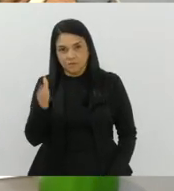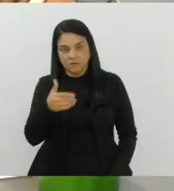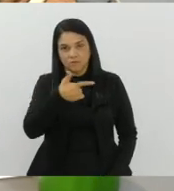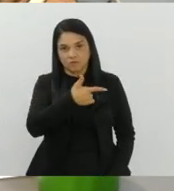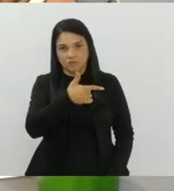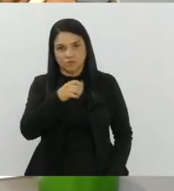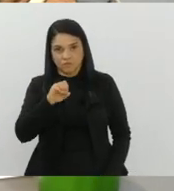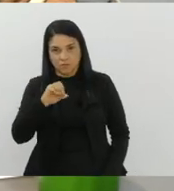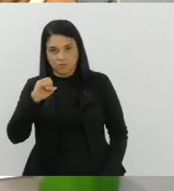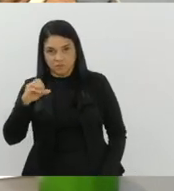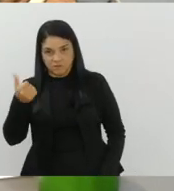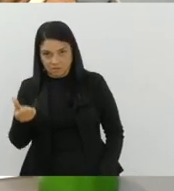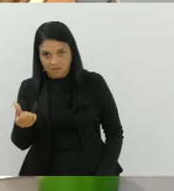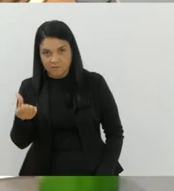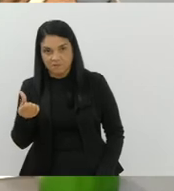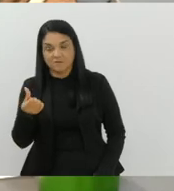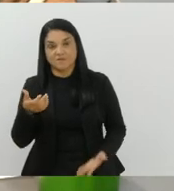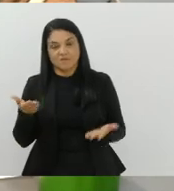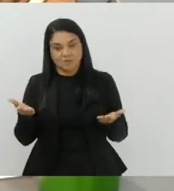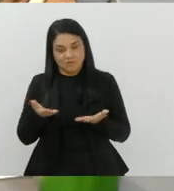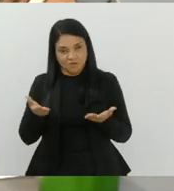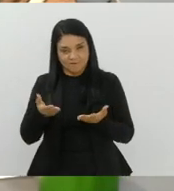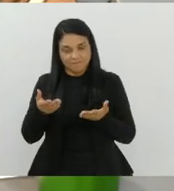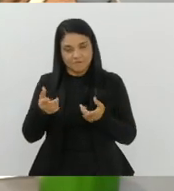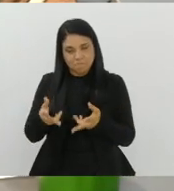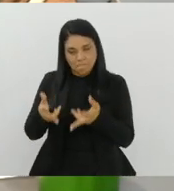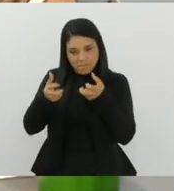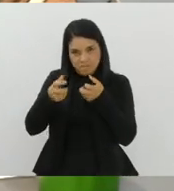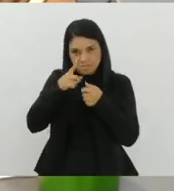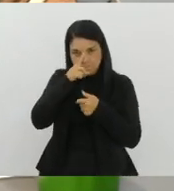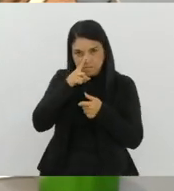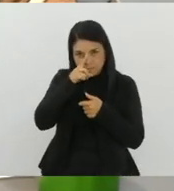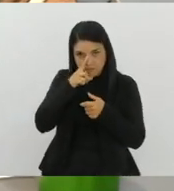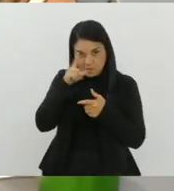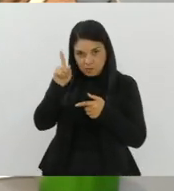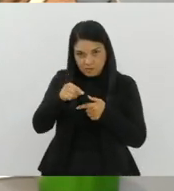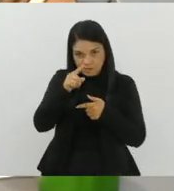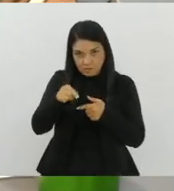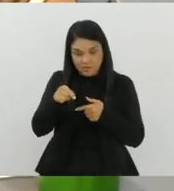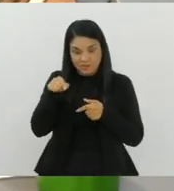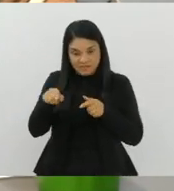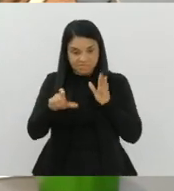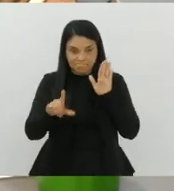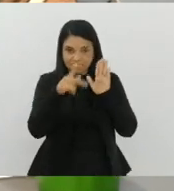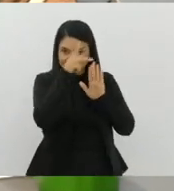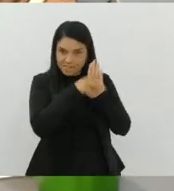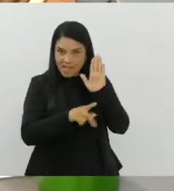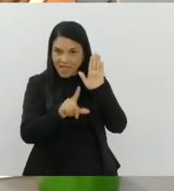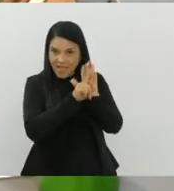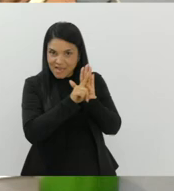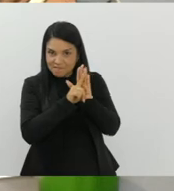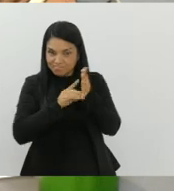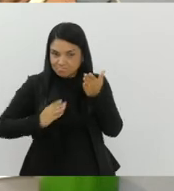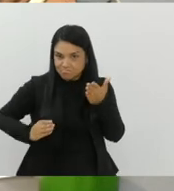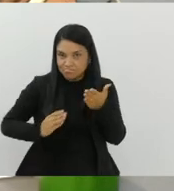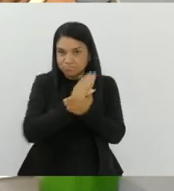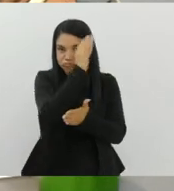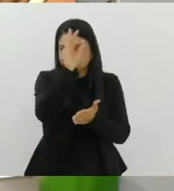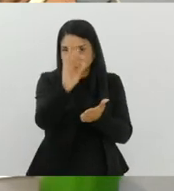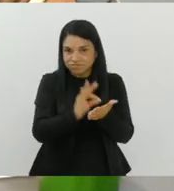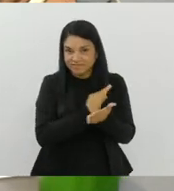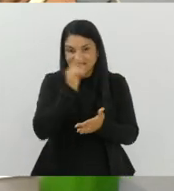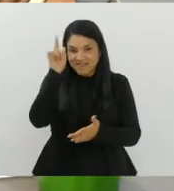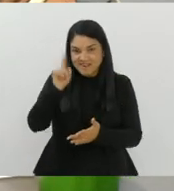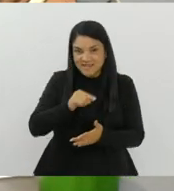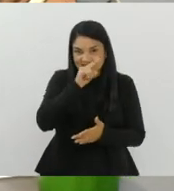vocês veem uma situação perigosa, se essa PL passar, no caso de cancelamento em